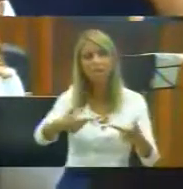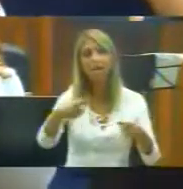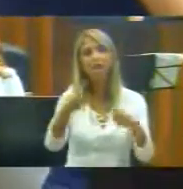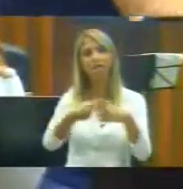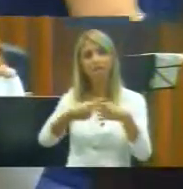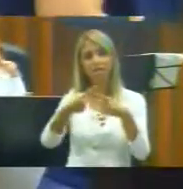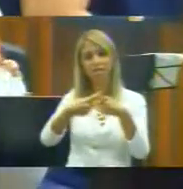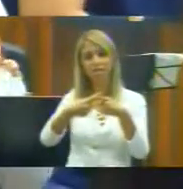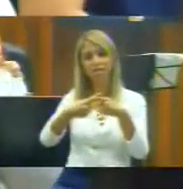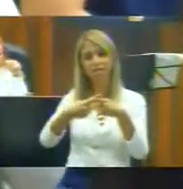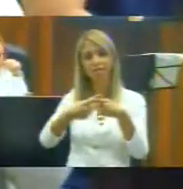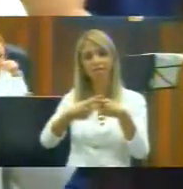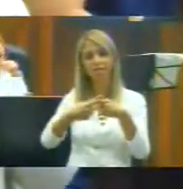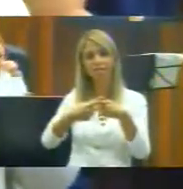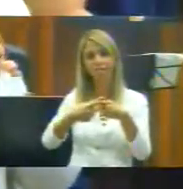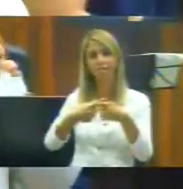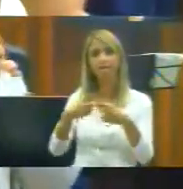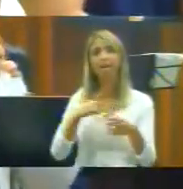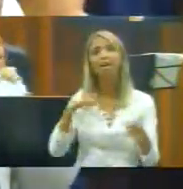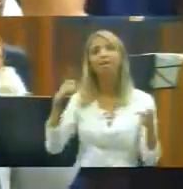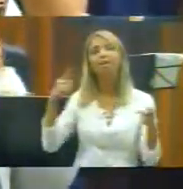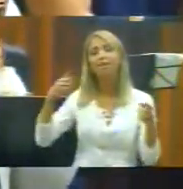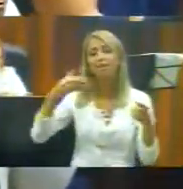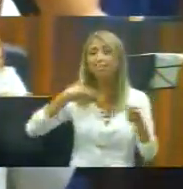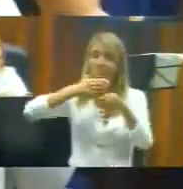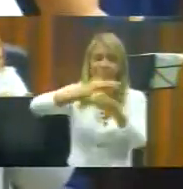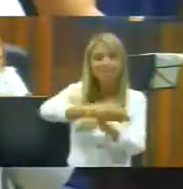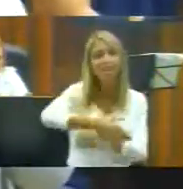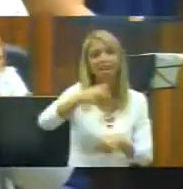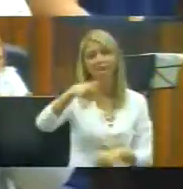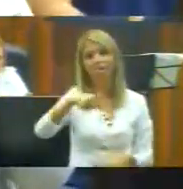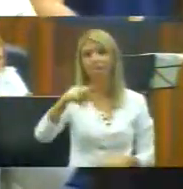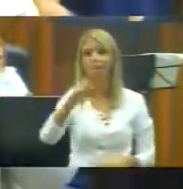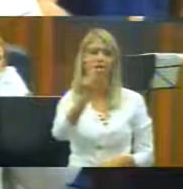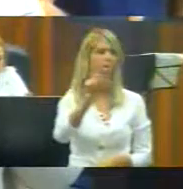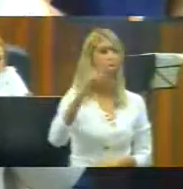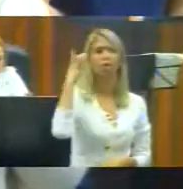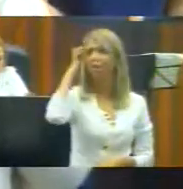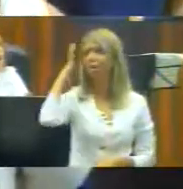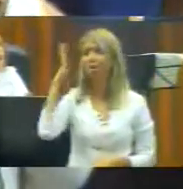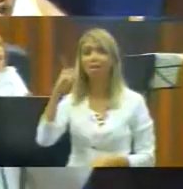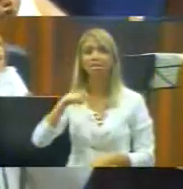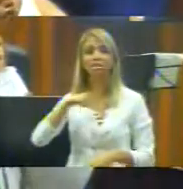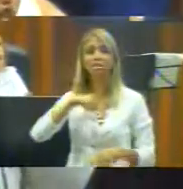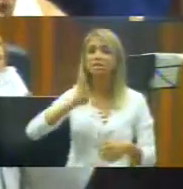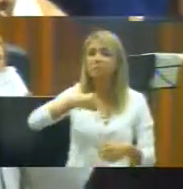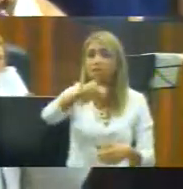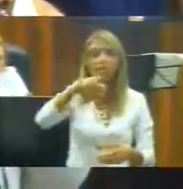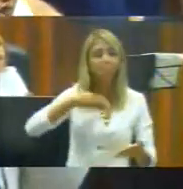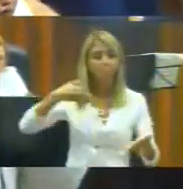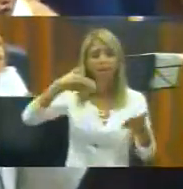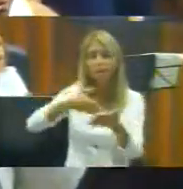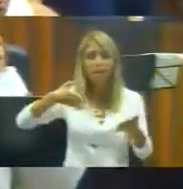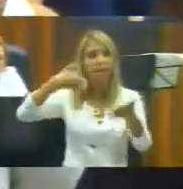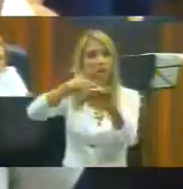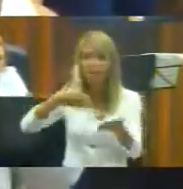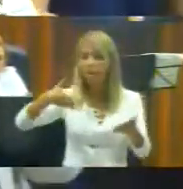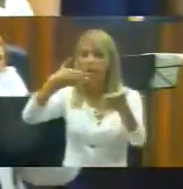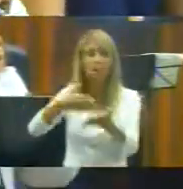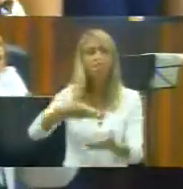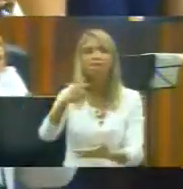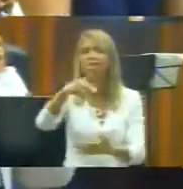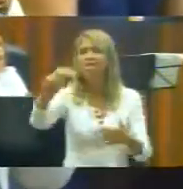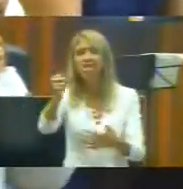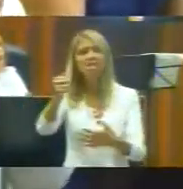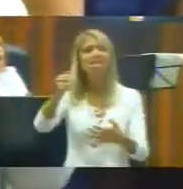gente chegar aqui nessa Câmara não é nada fácil. A gente encontra muitos obstáculos, muitas pedras no caminho,